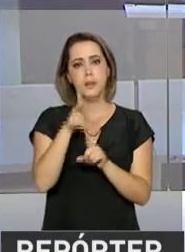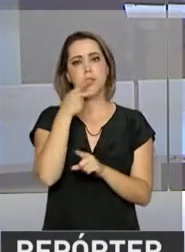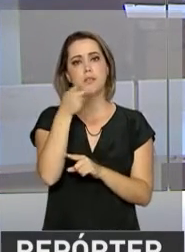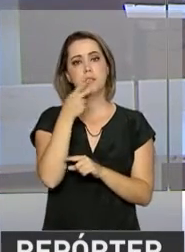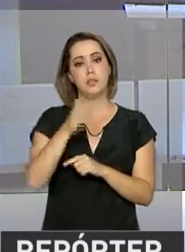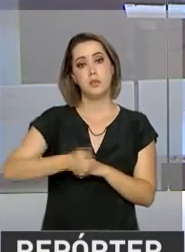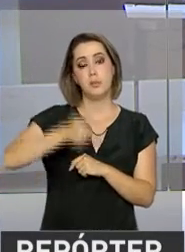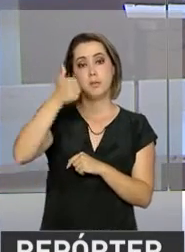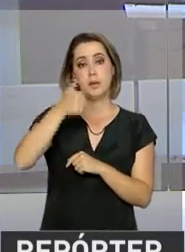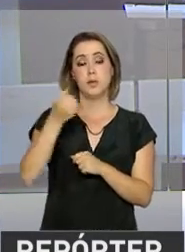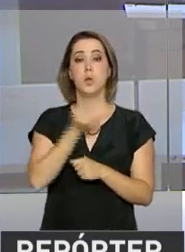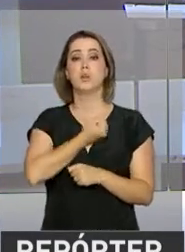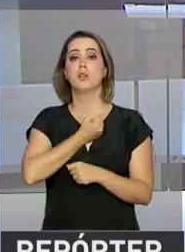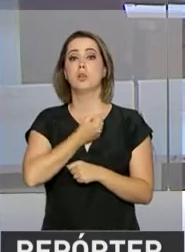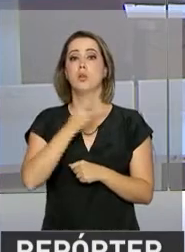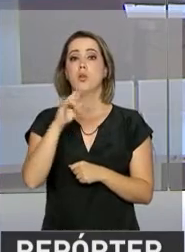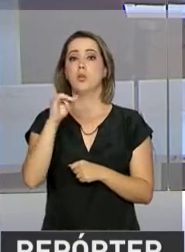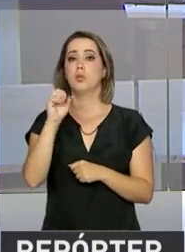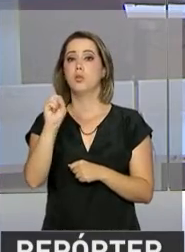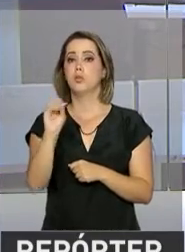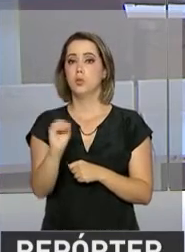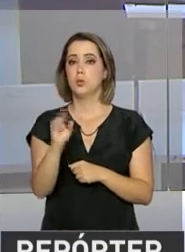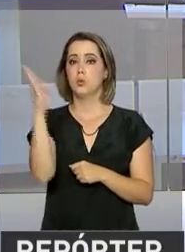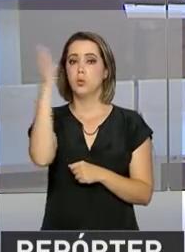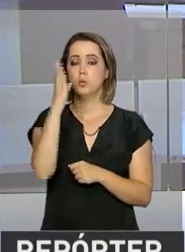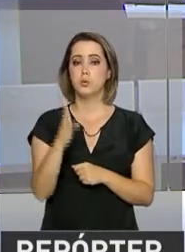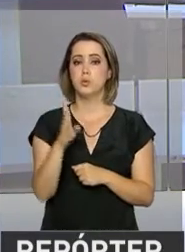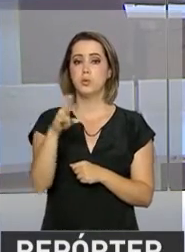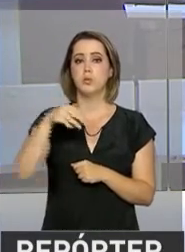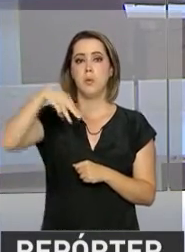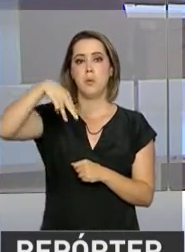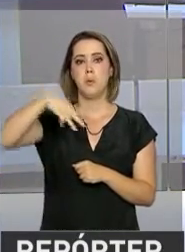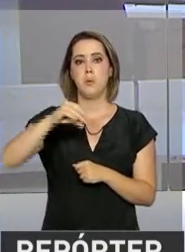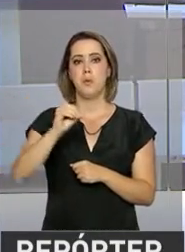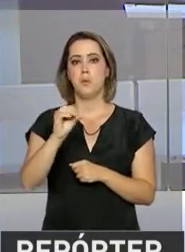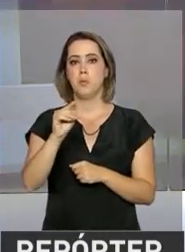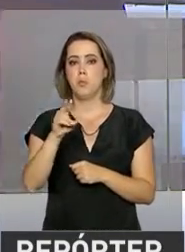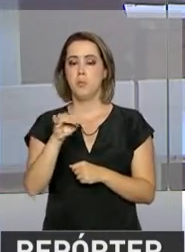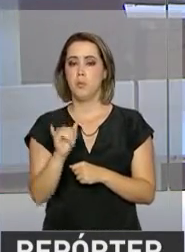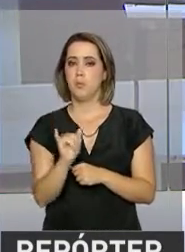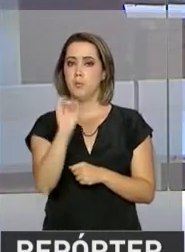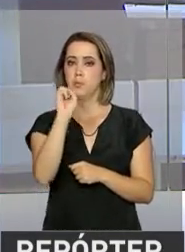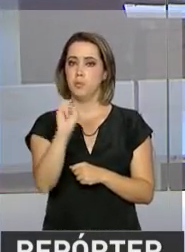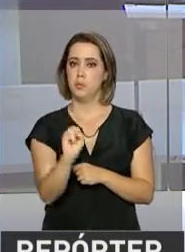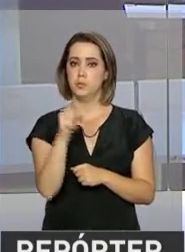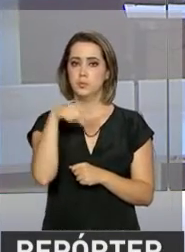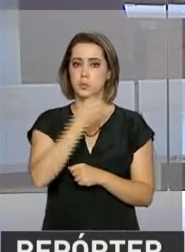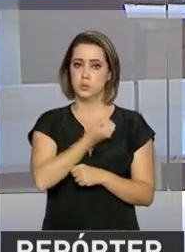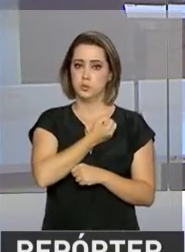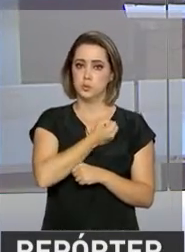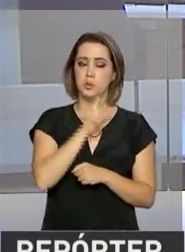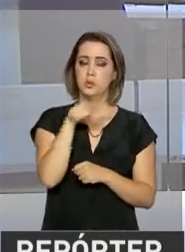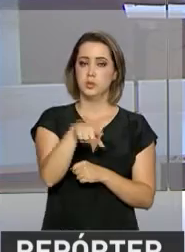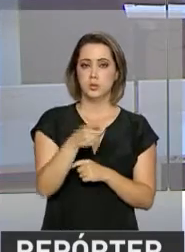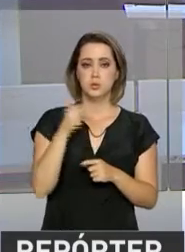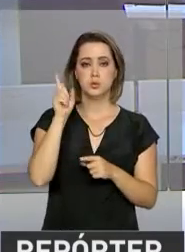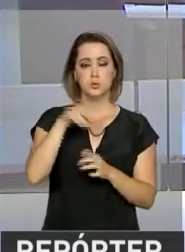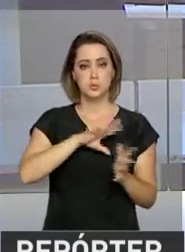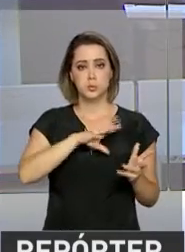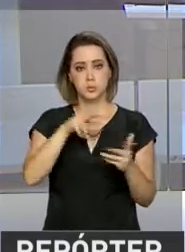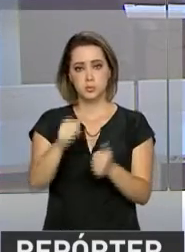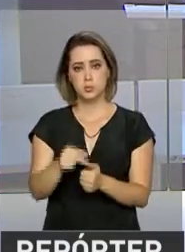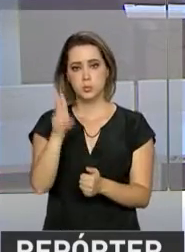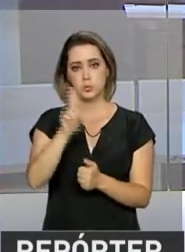Risco Brasil pela agência de classificação de risco Moody's. O índice é um indicador internacional usado por investidores